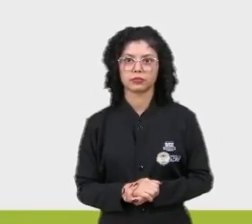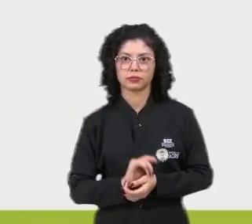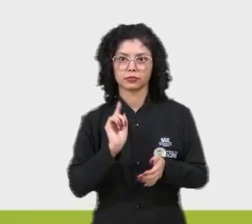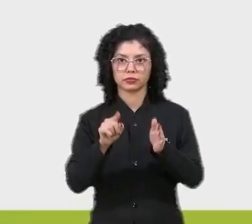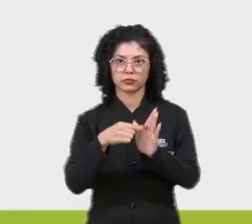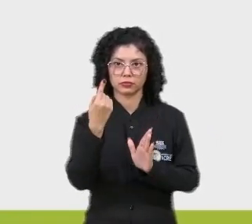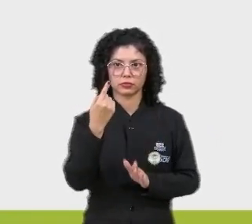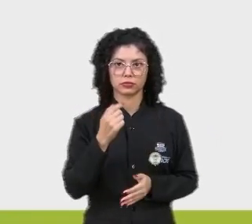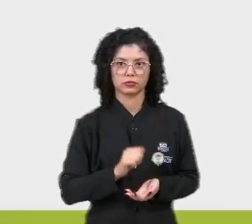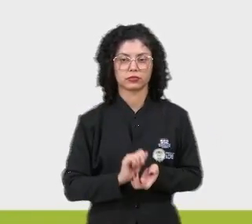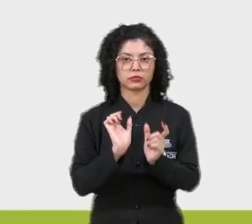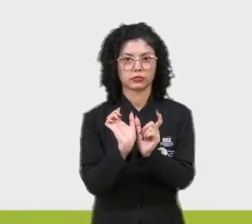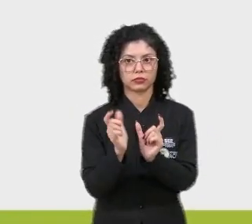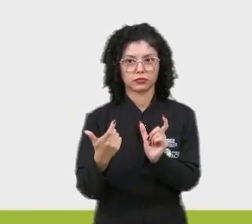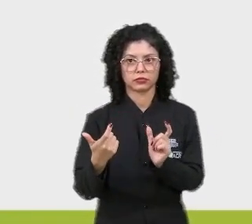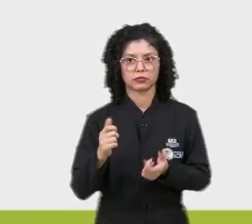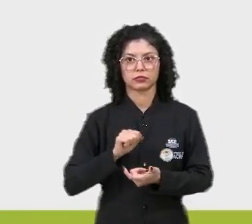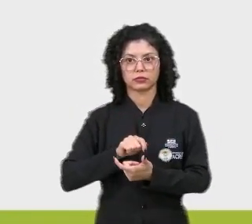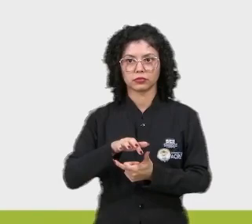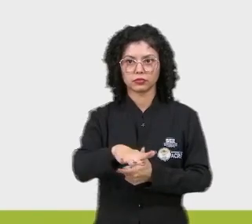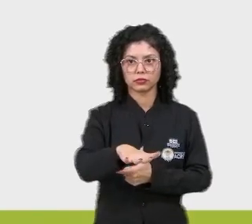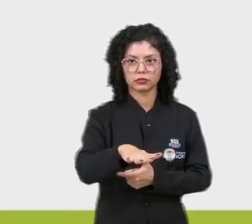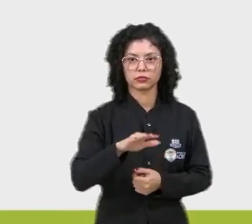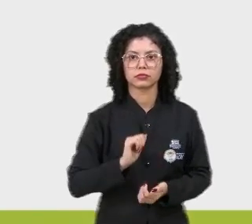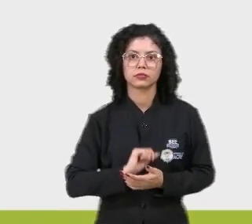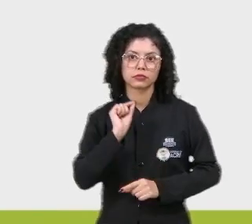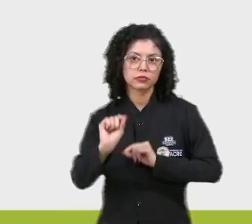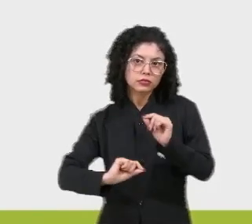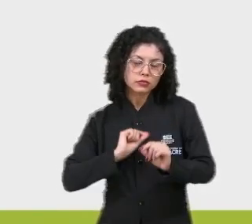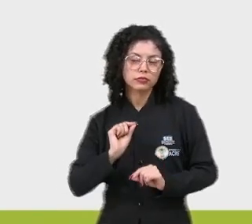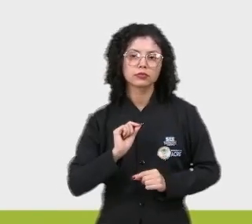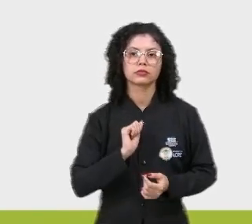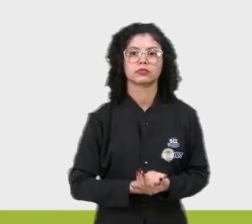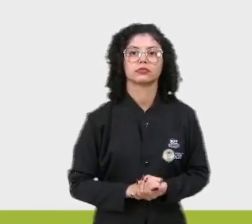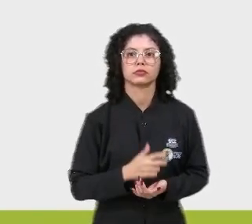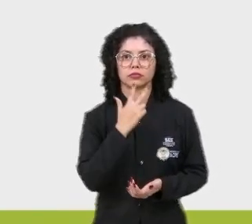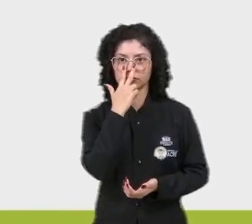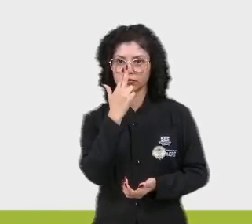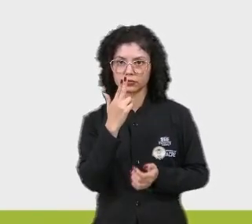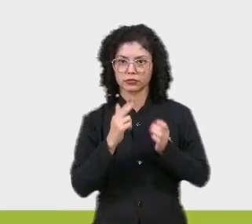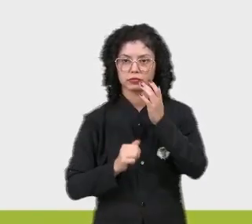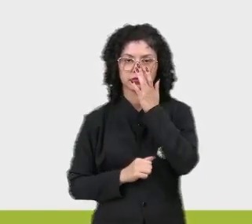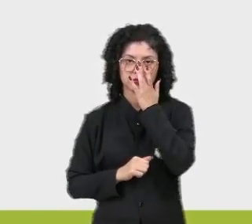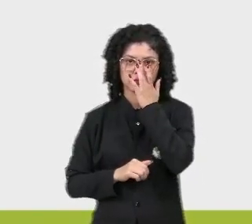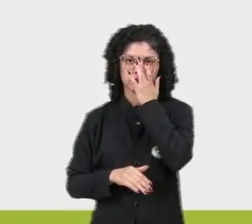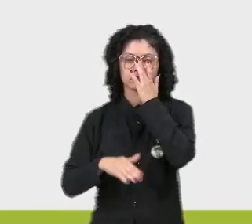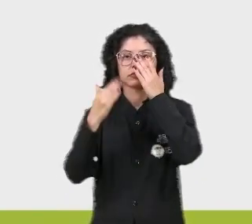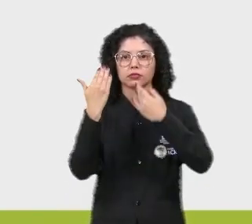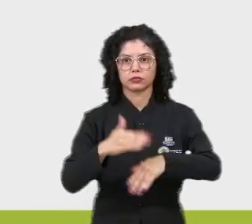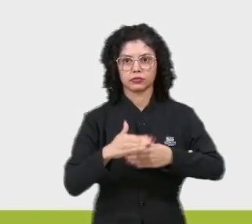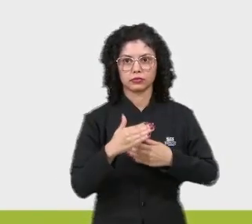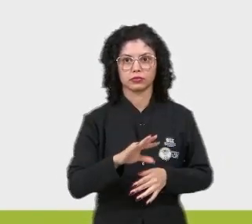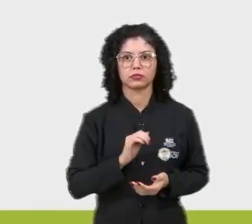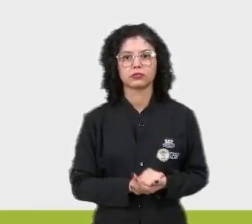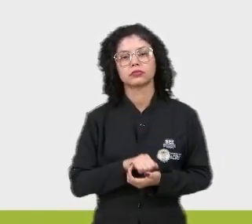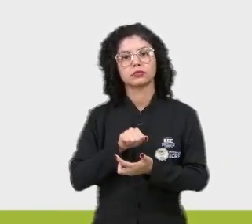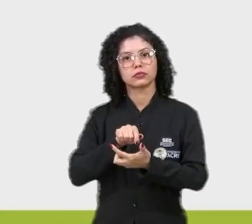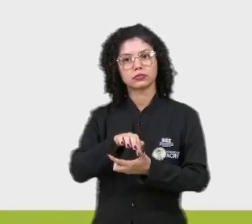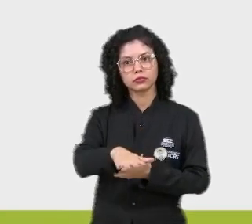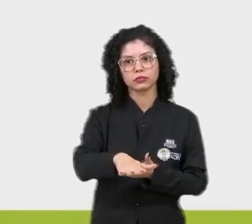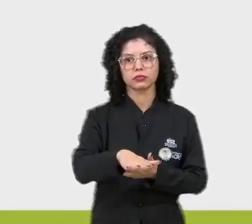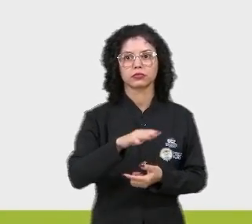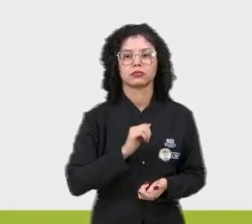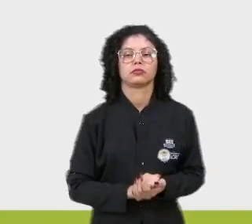primeiro semântica toda vez que nós vamos falar de semântica que aparecer lá na prova esta palavrinha